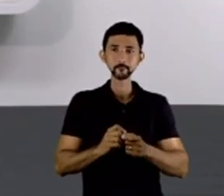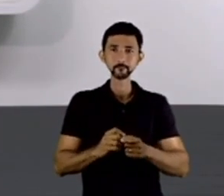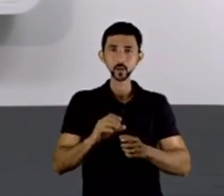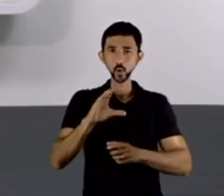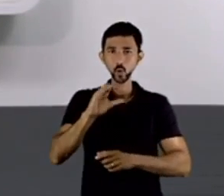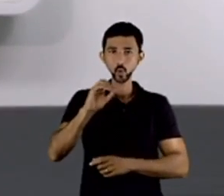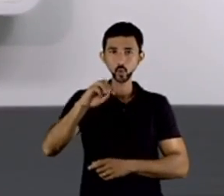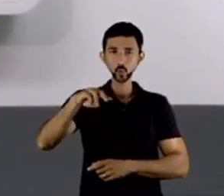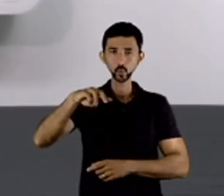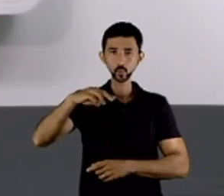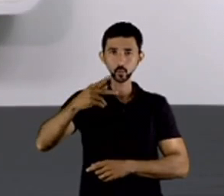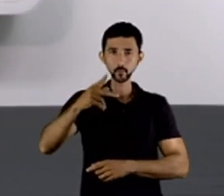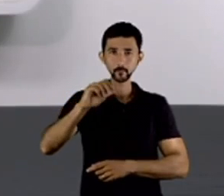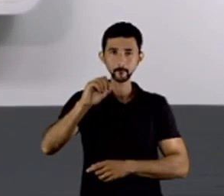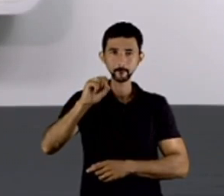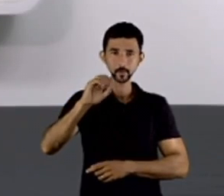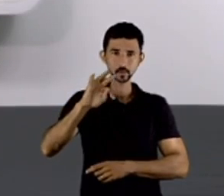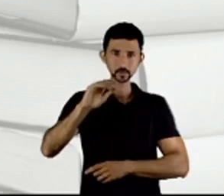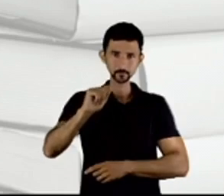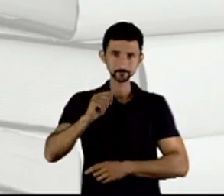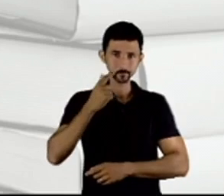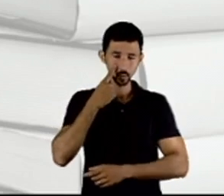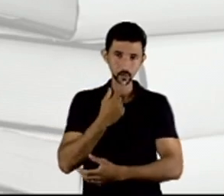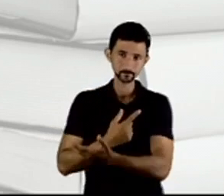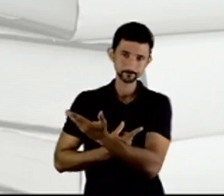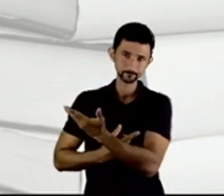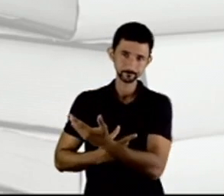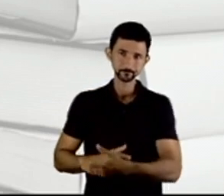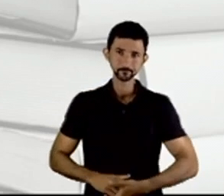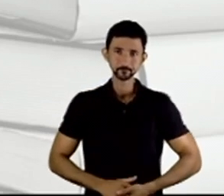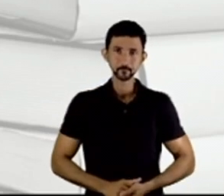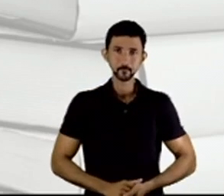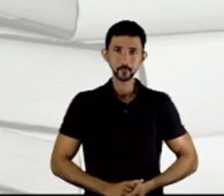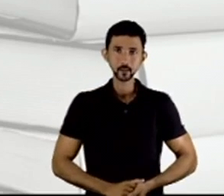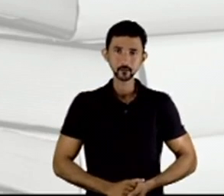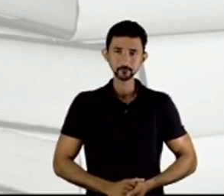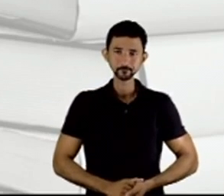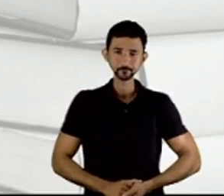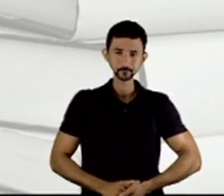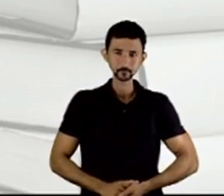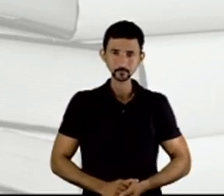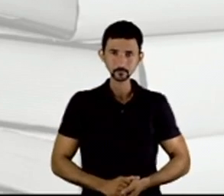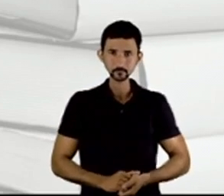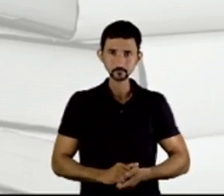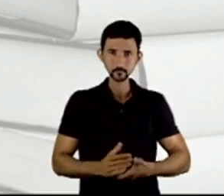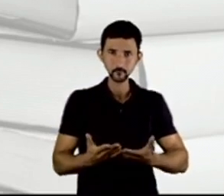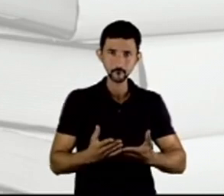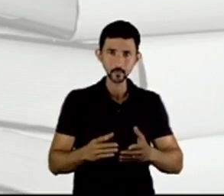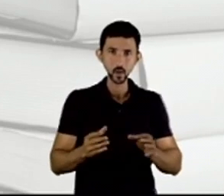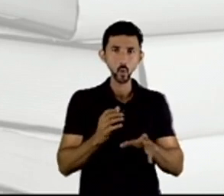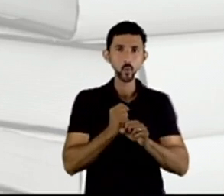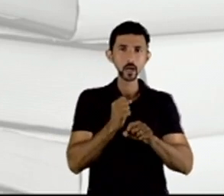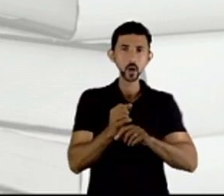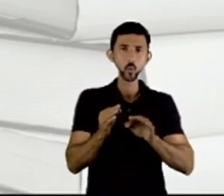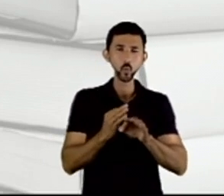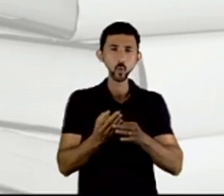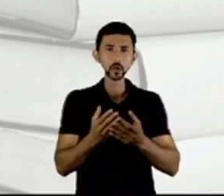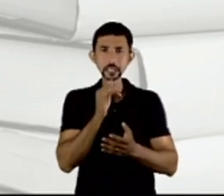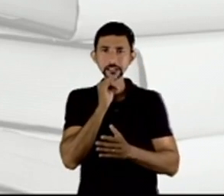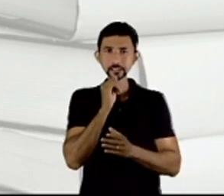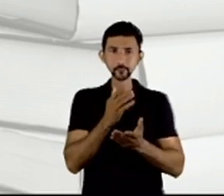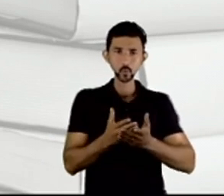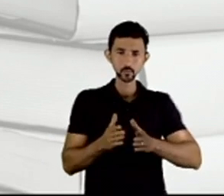composta. Voltando comigo na tela, olha lá. Em uma dízima periódica, a parte que fica